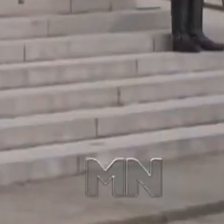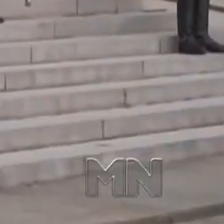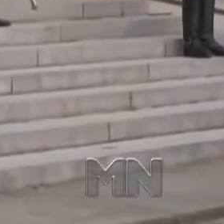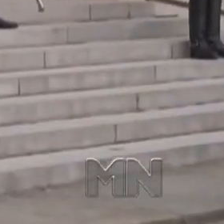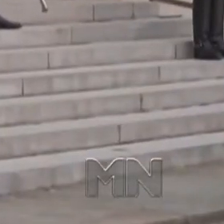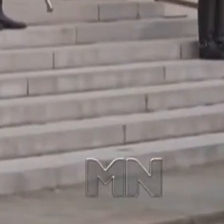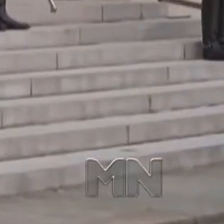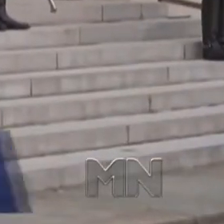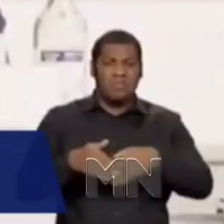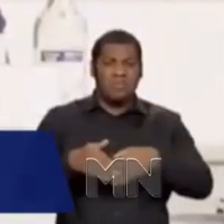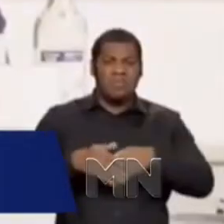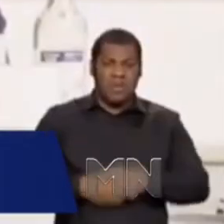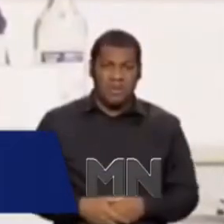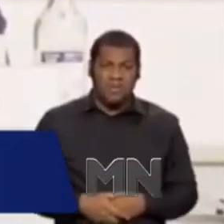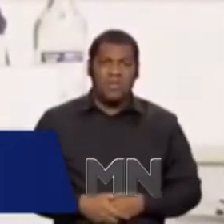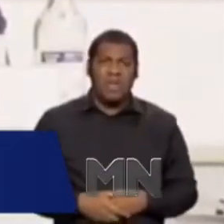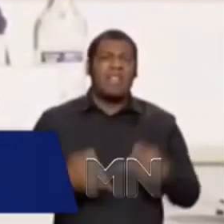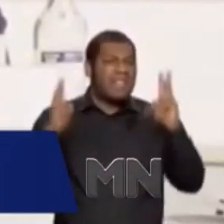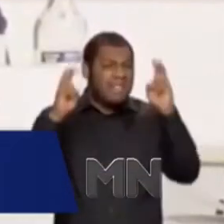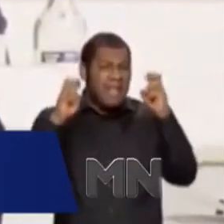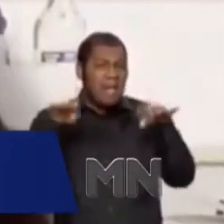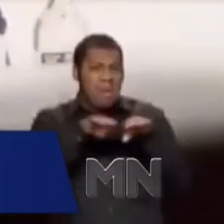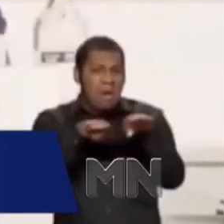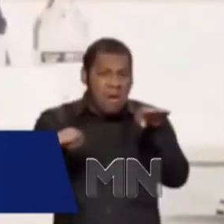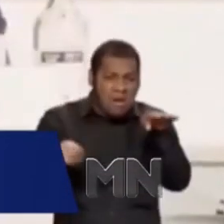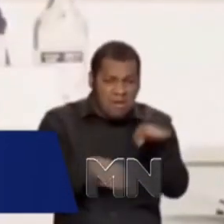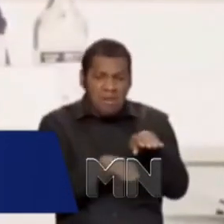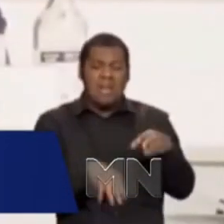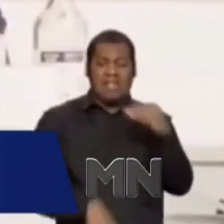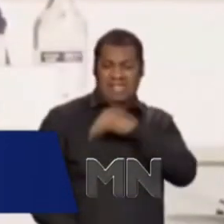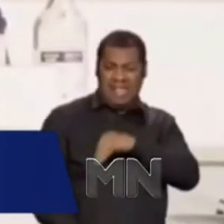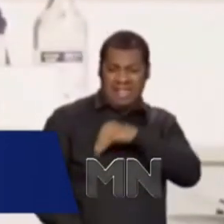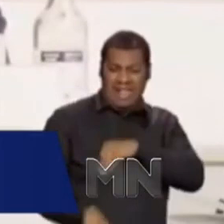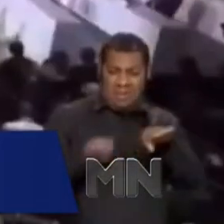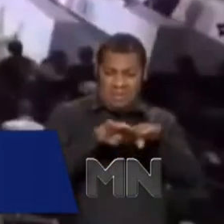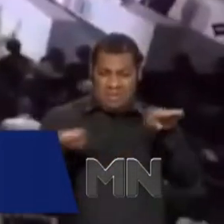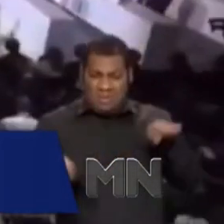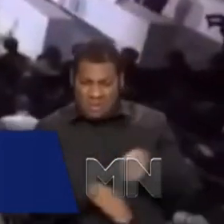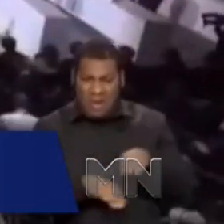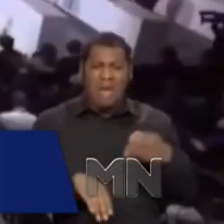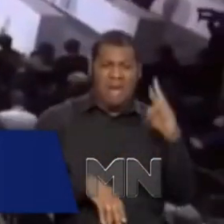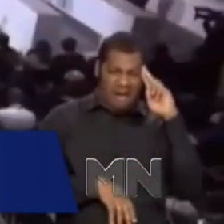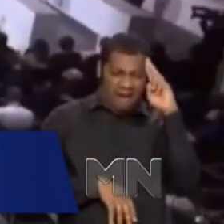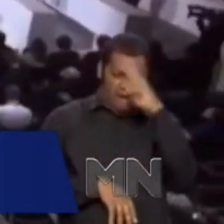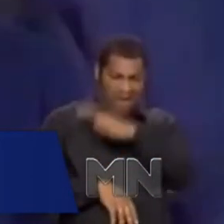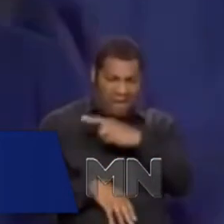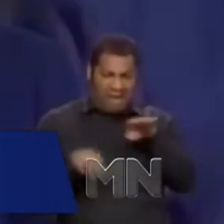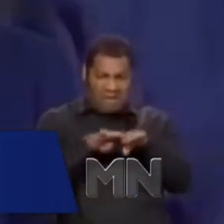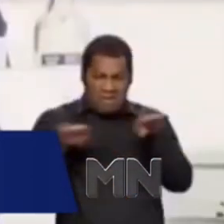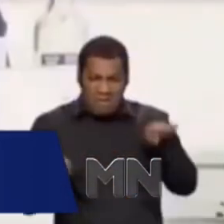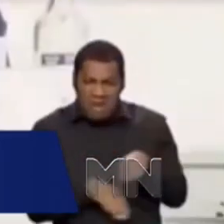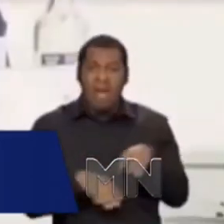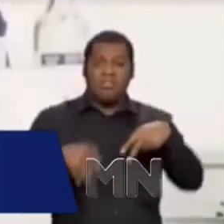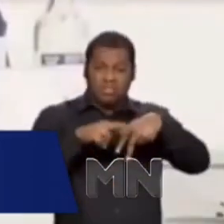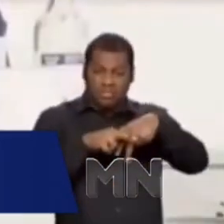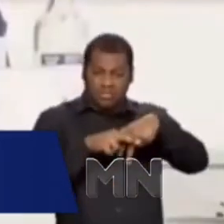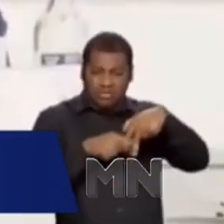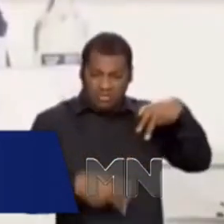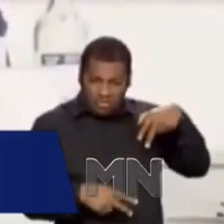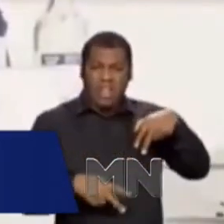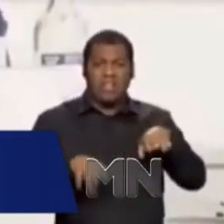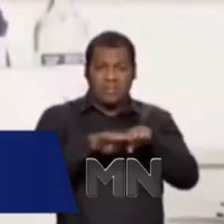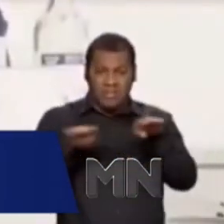durante 25 minutos, se dirigiu bastante ao presidente Emmanuel Macron, foi um discurso forte. O presidente estava com a língua